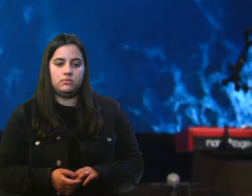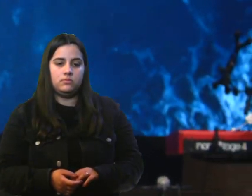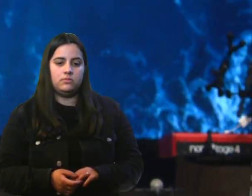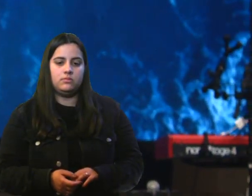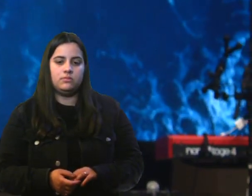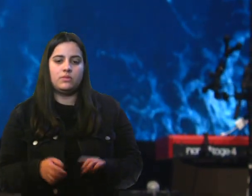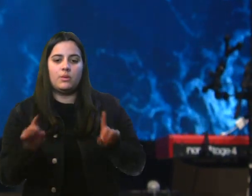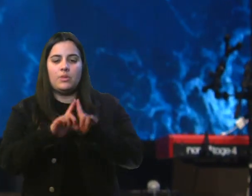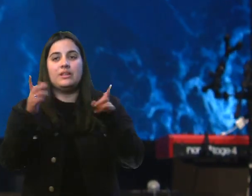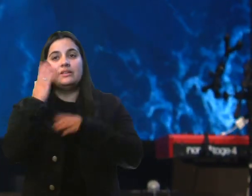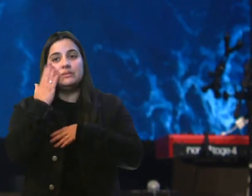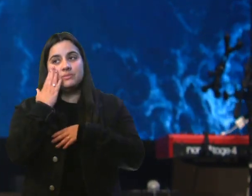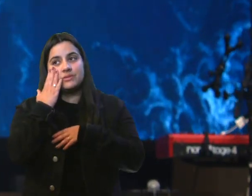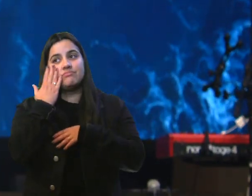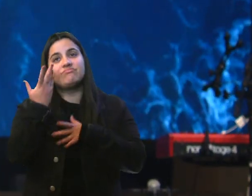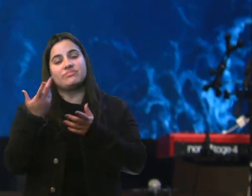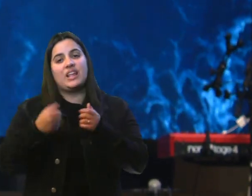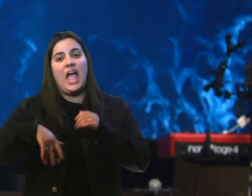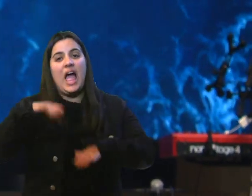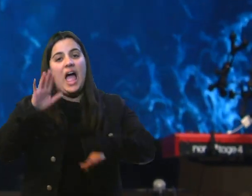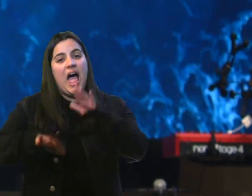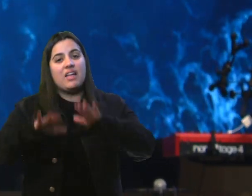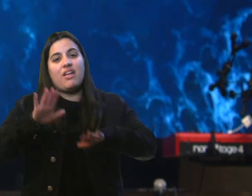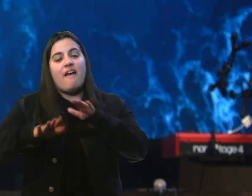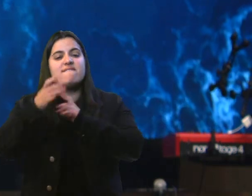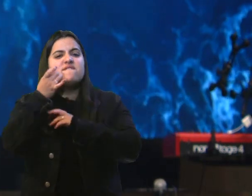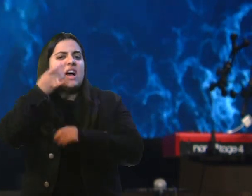quantas vezes é mais fácil a gente